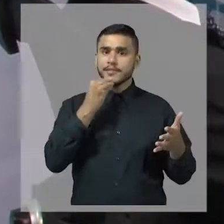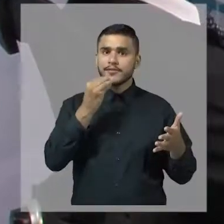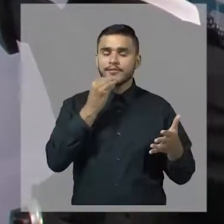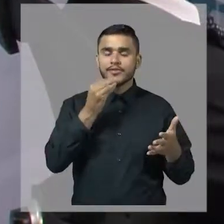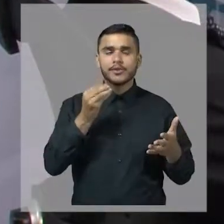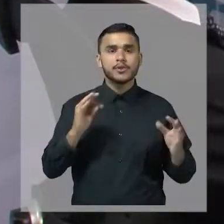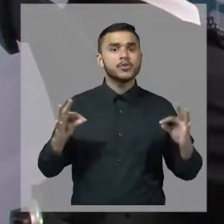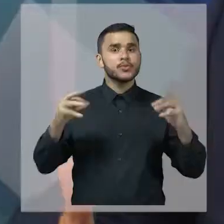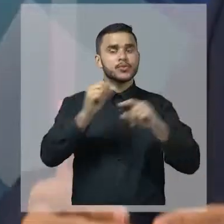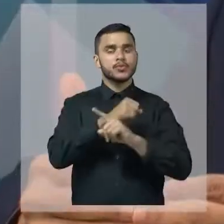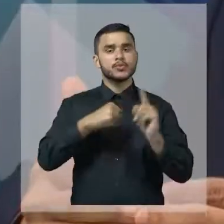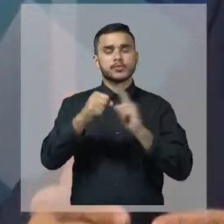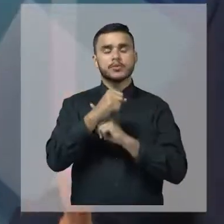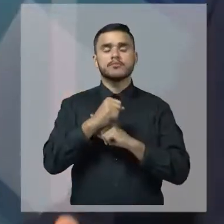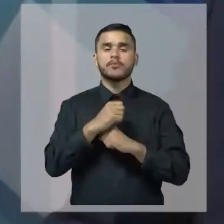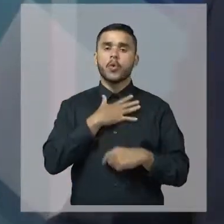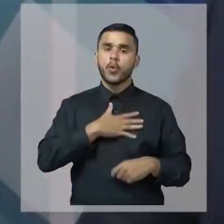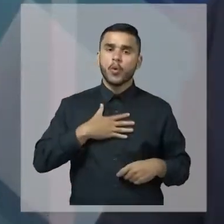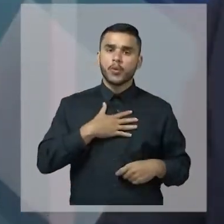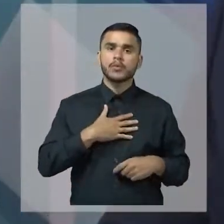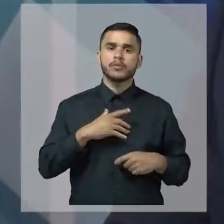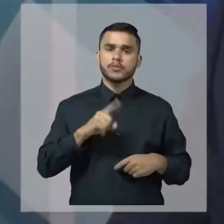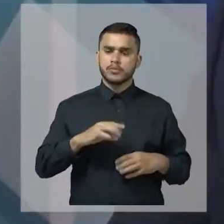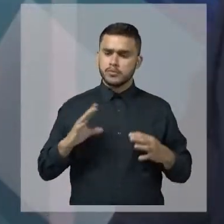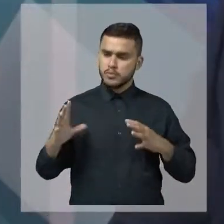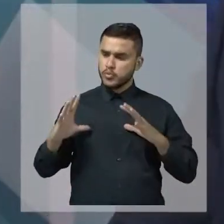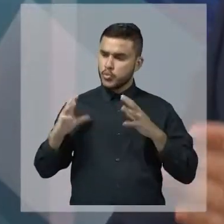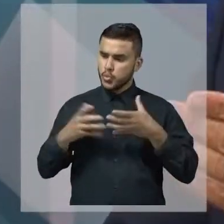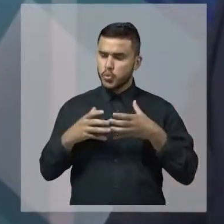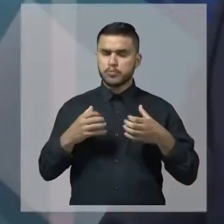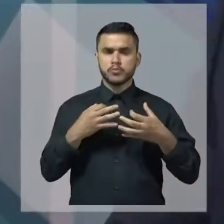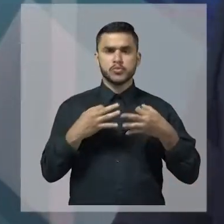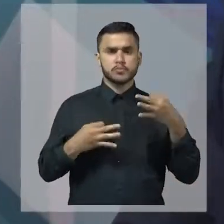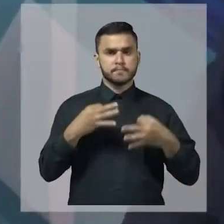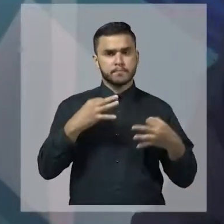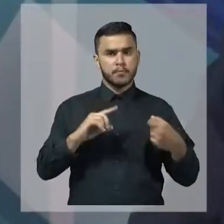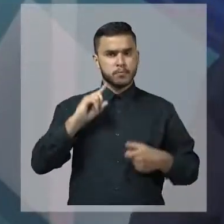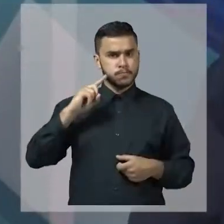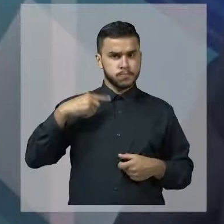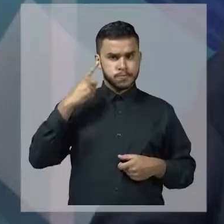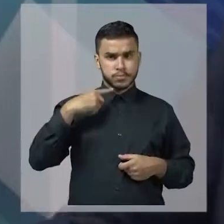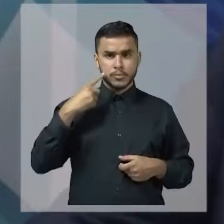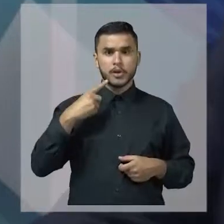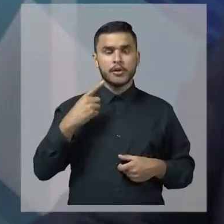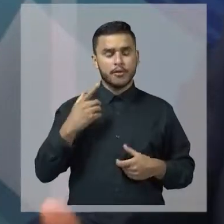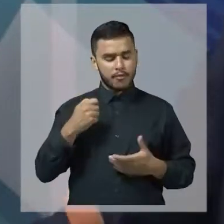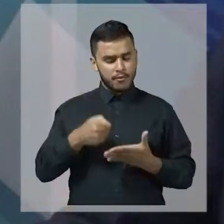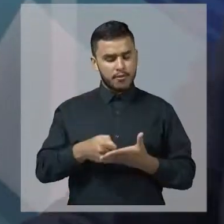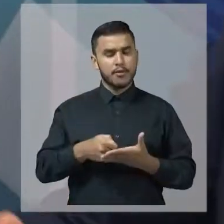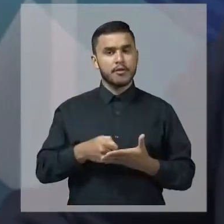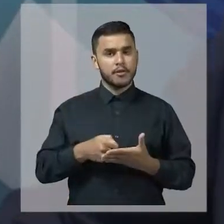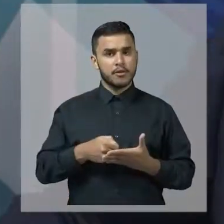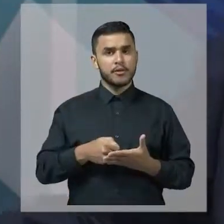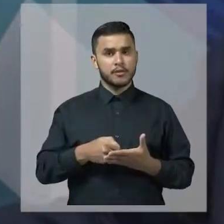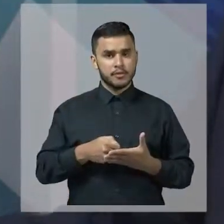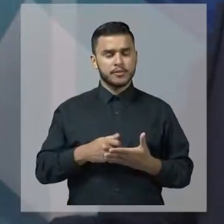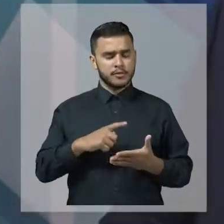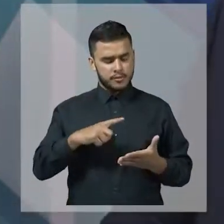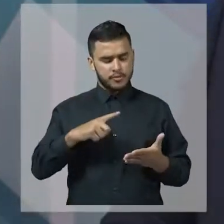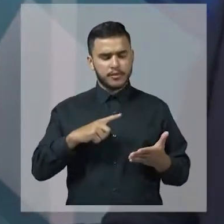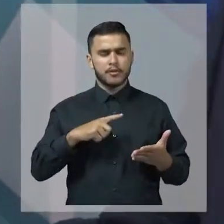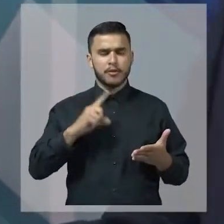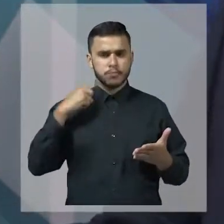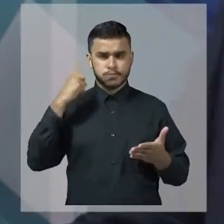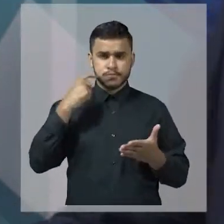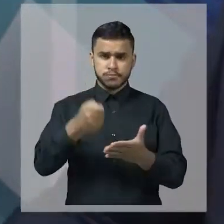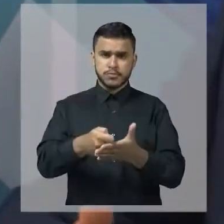tivesse motivação para respeitá-los integralmente, reverenciá-los, em última análise, como ocorreu historicamente.